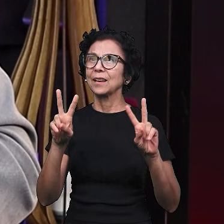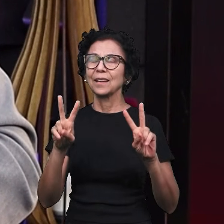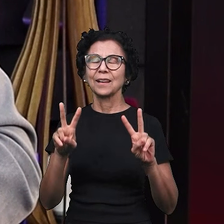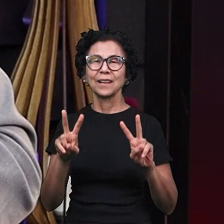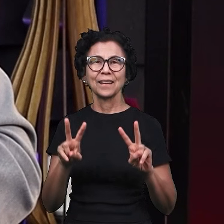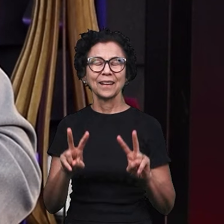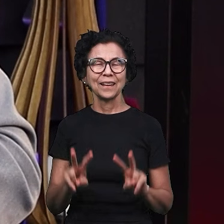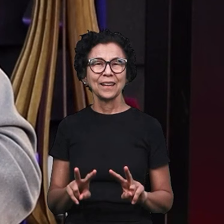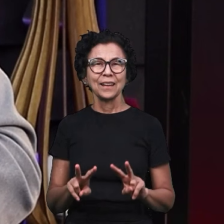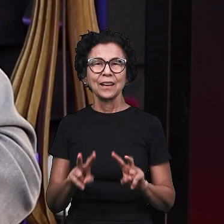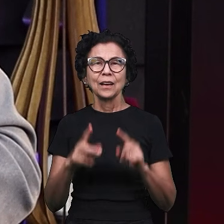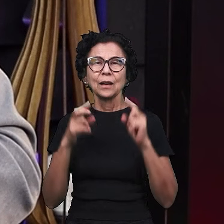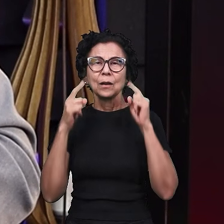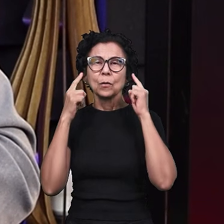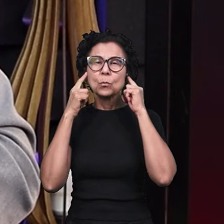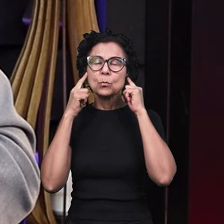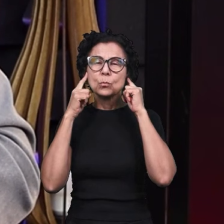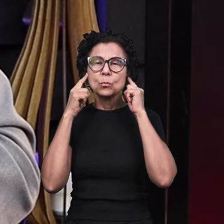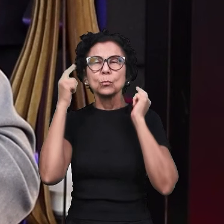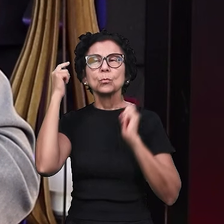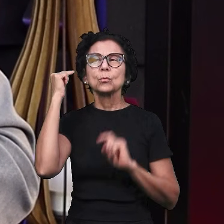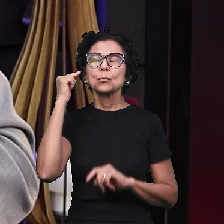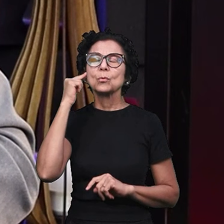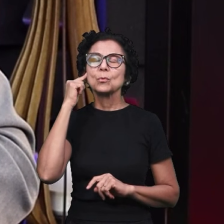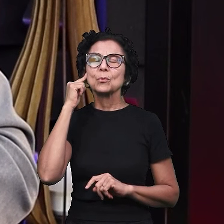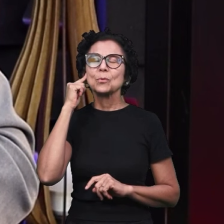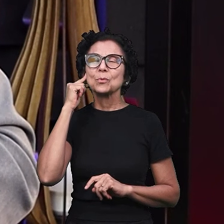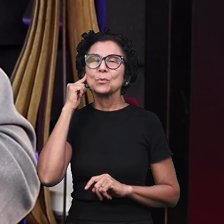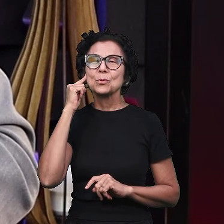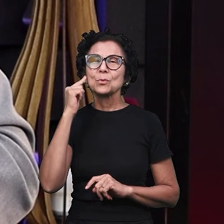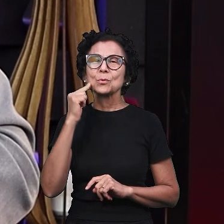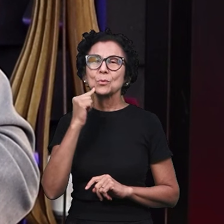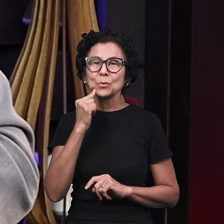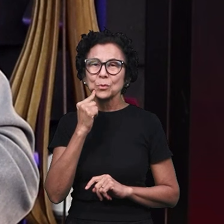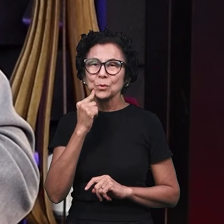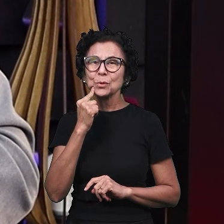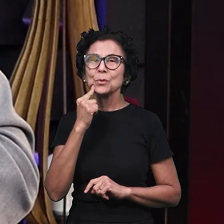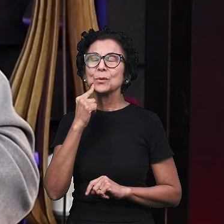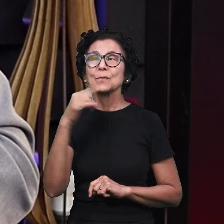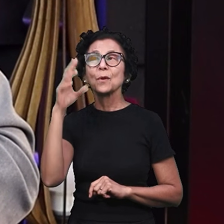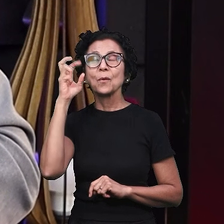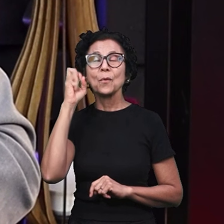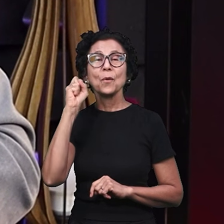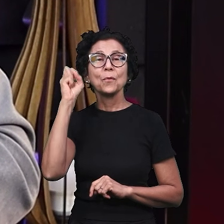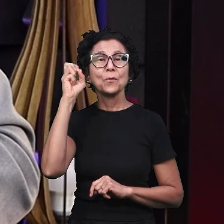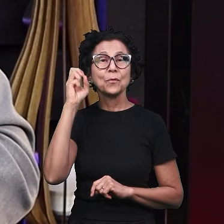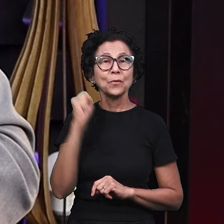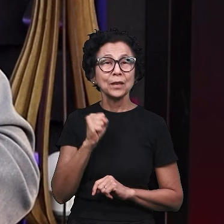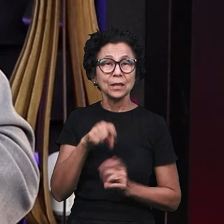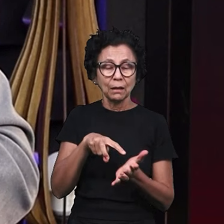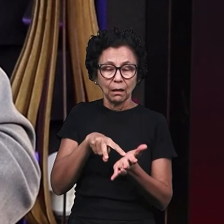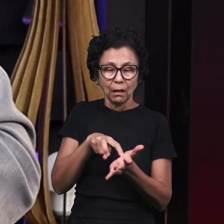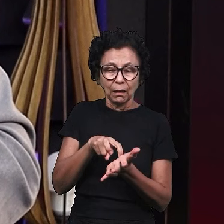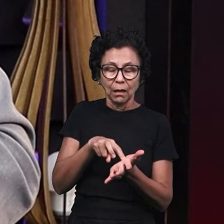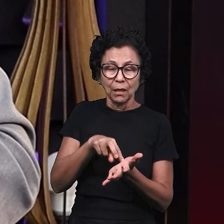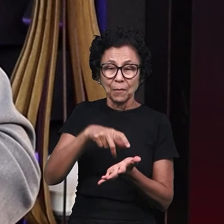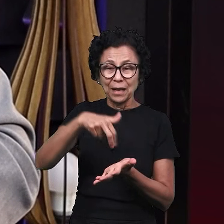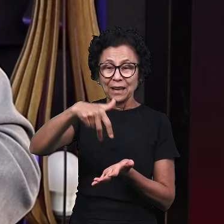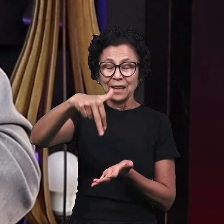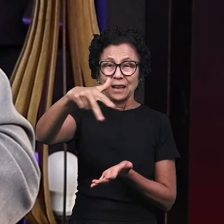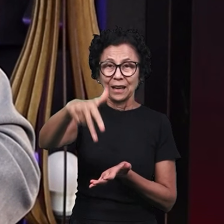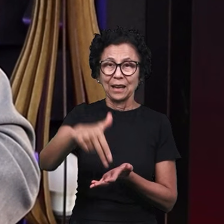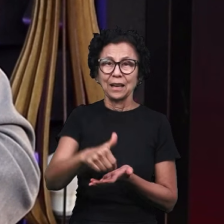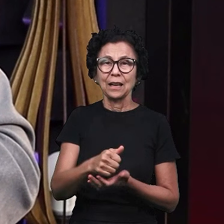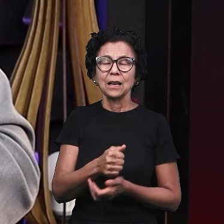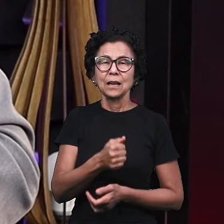e se desimpedirão os ouvidos dos surdos, os coxos saltarão como as corças e a